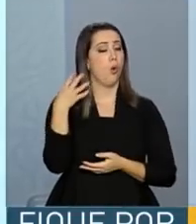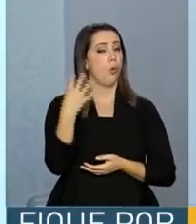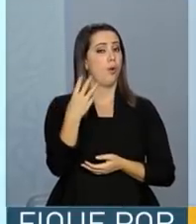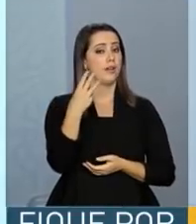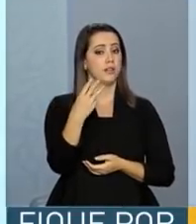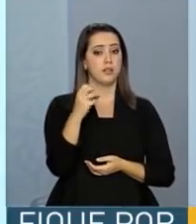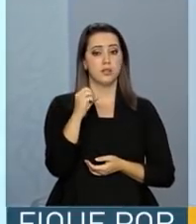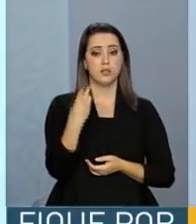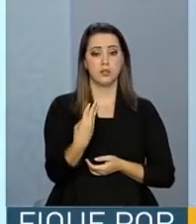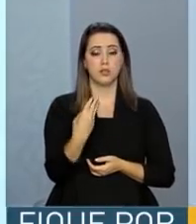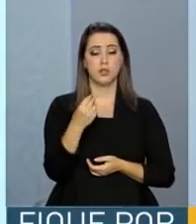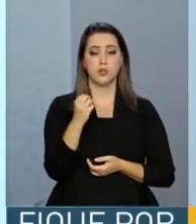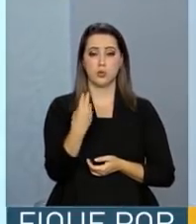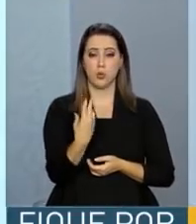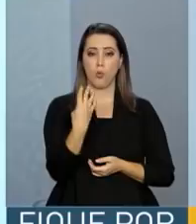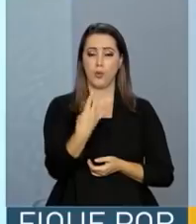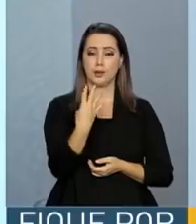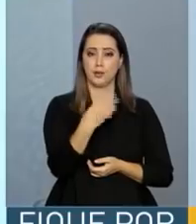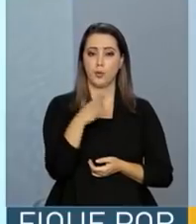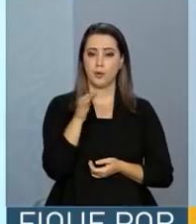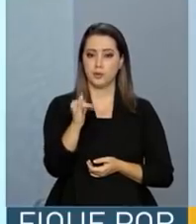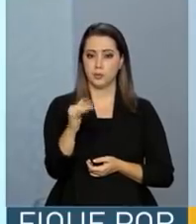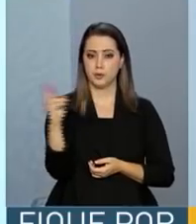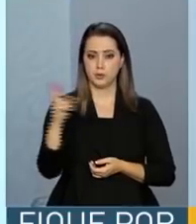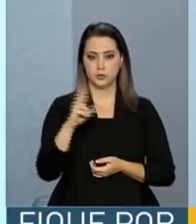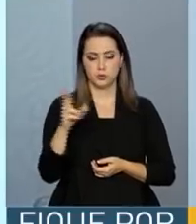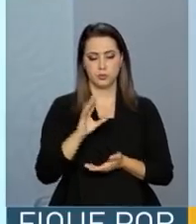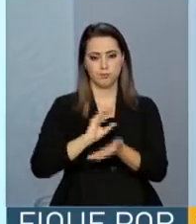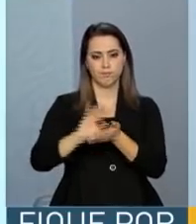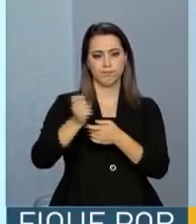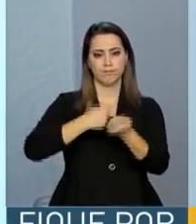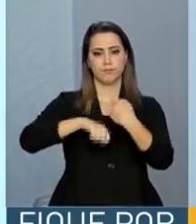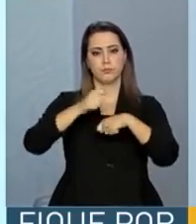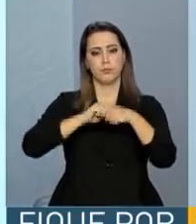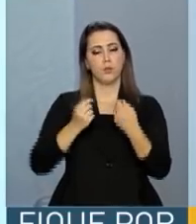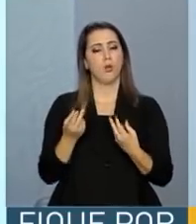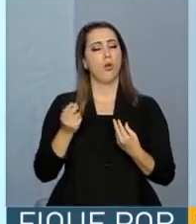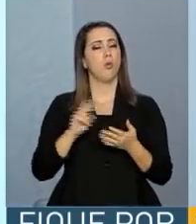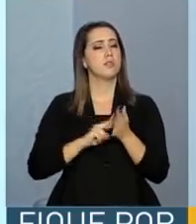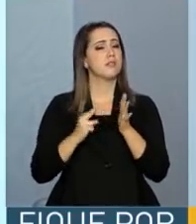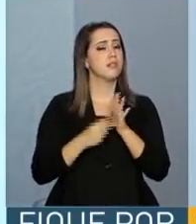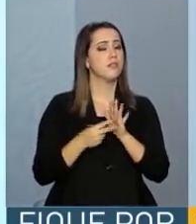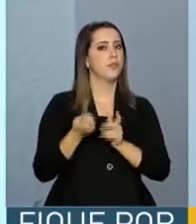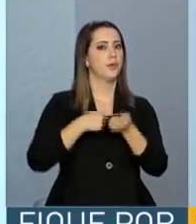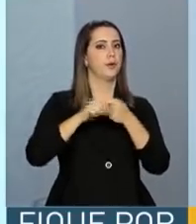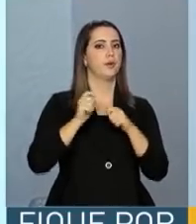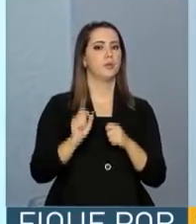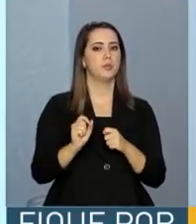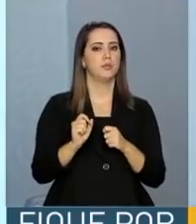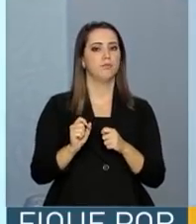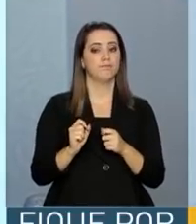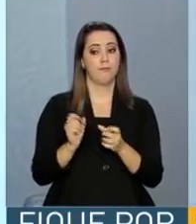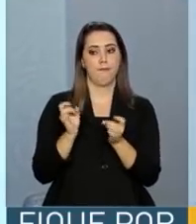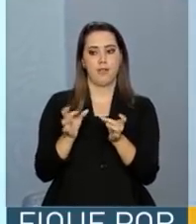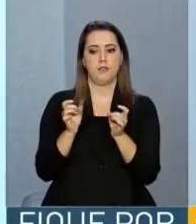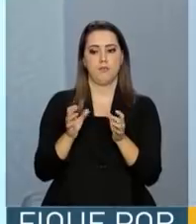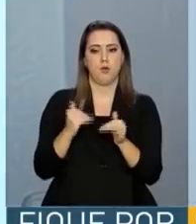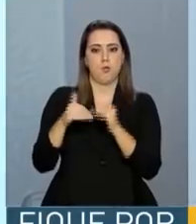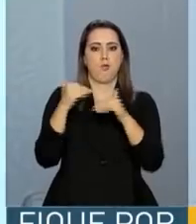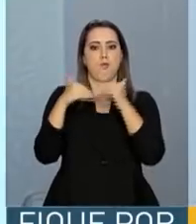de reais que nós injetamos da economia e sobre termos injetado esse valor à economia que fez com que o varejo crescesse